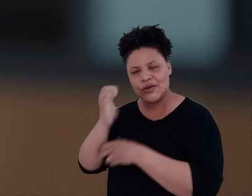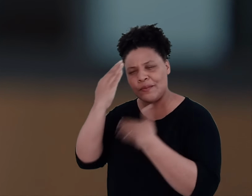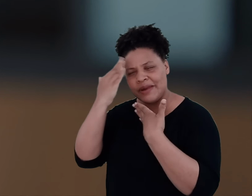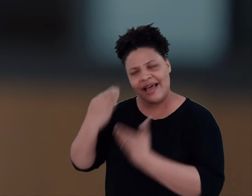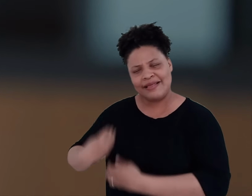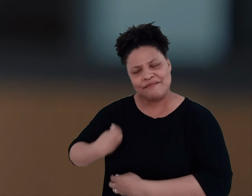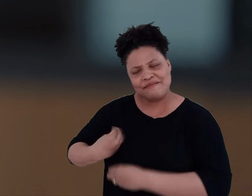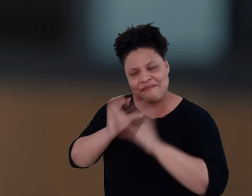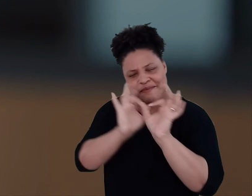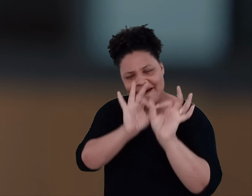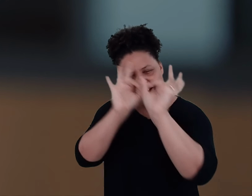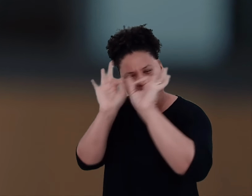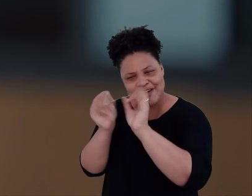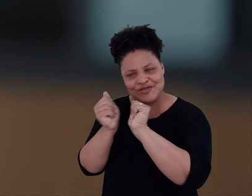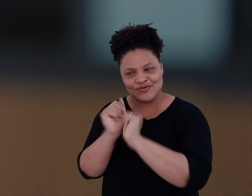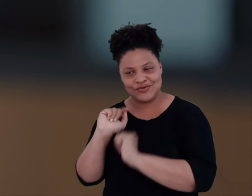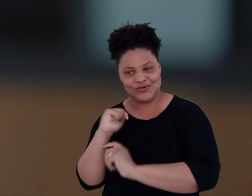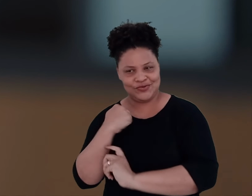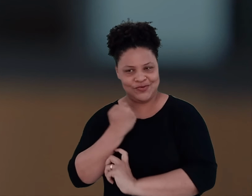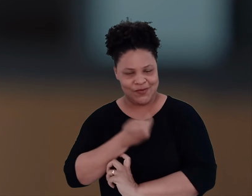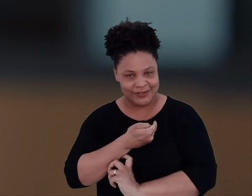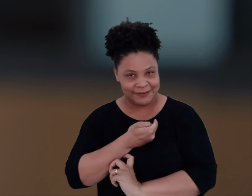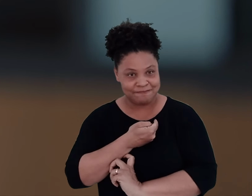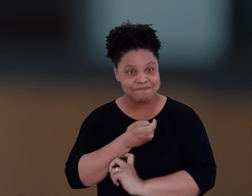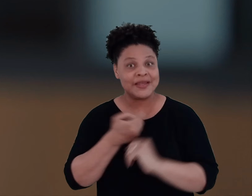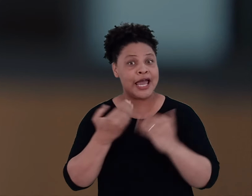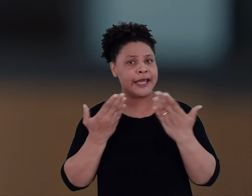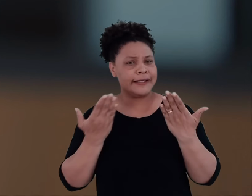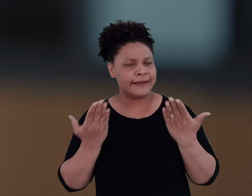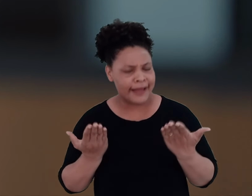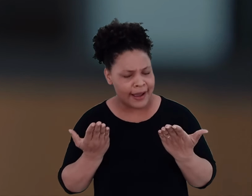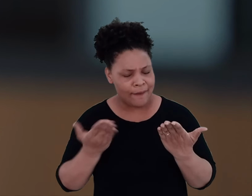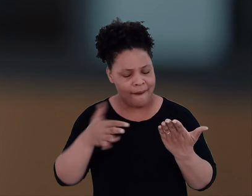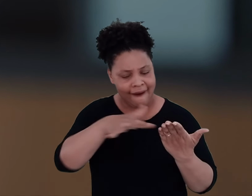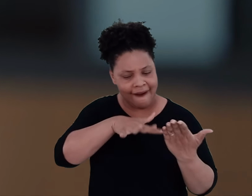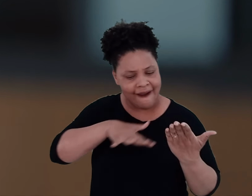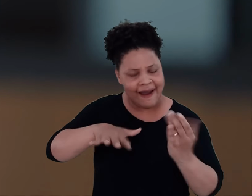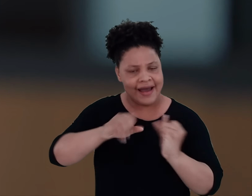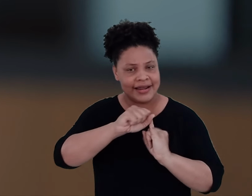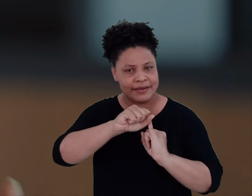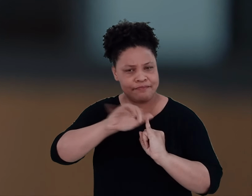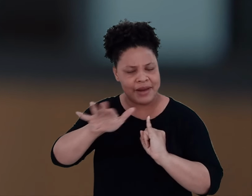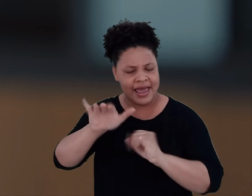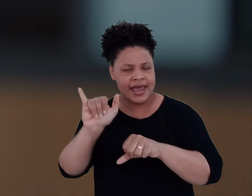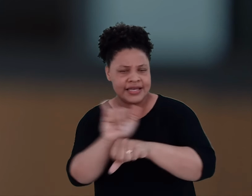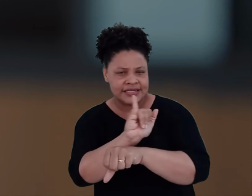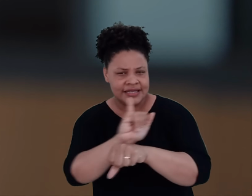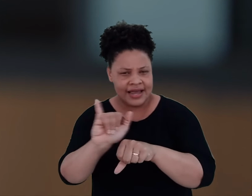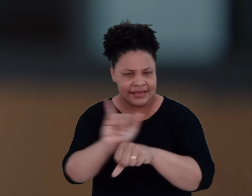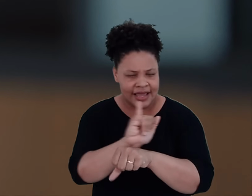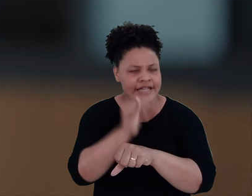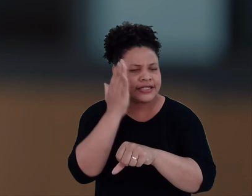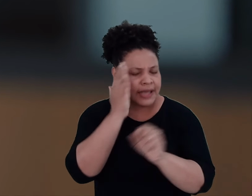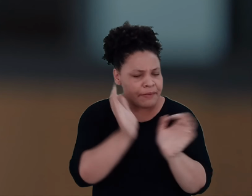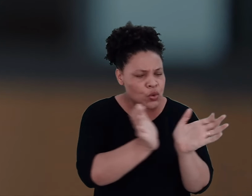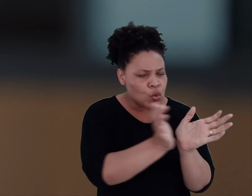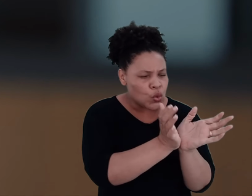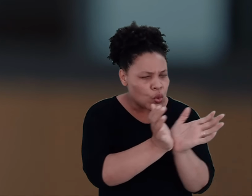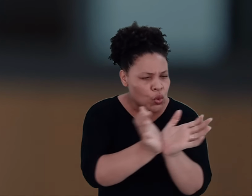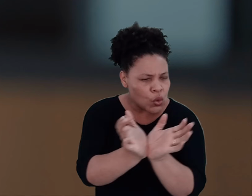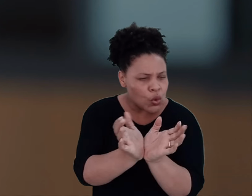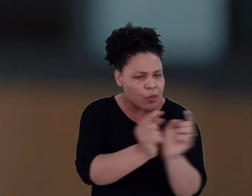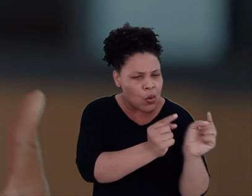A imprensa sempre foi um espaço estratégico de interlocução do nosso povo, Sabendo disso, muitos grupos contrários à nossa